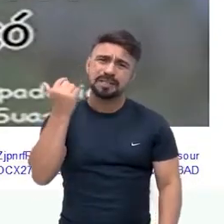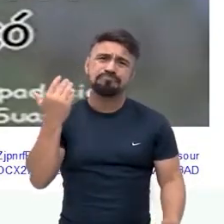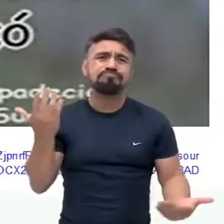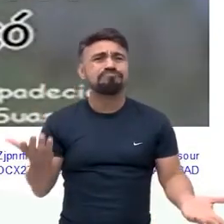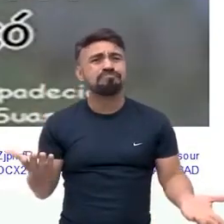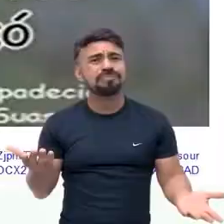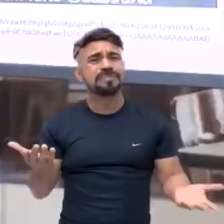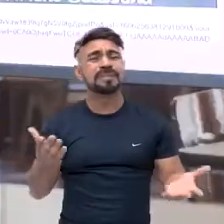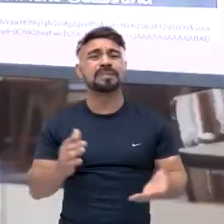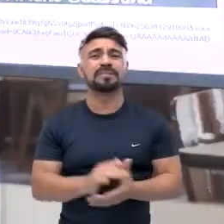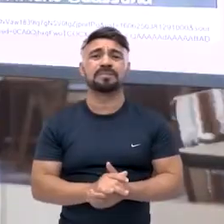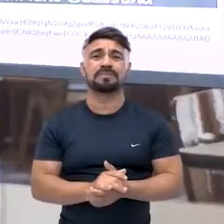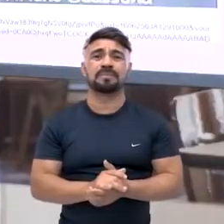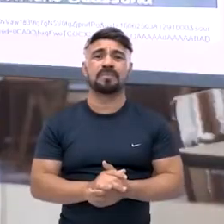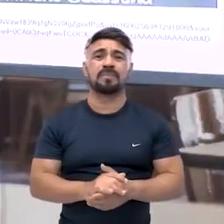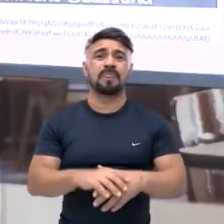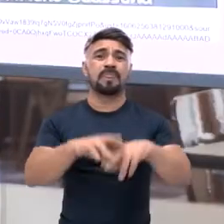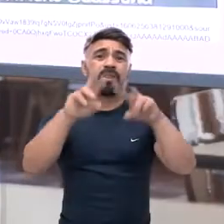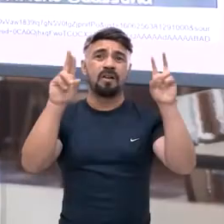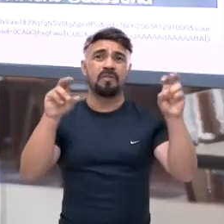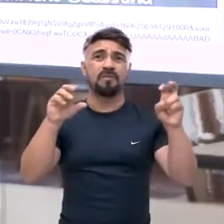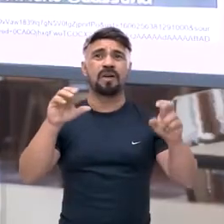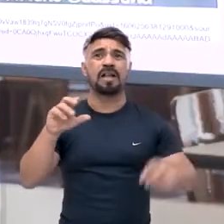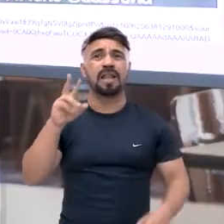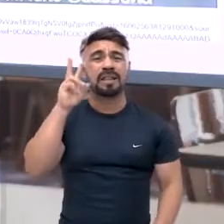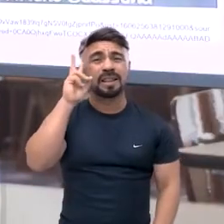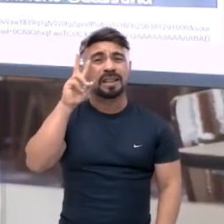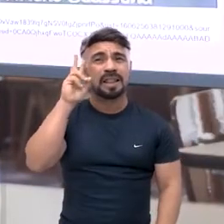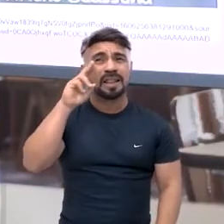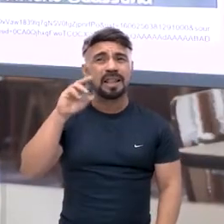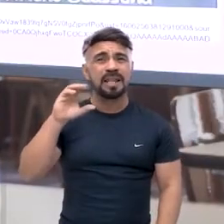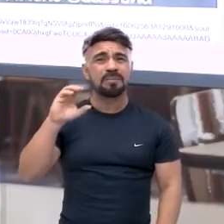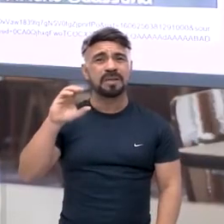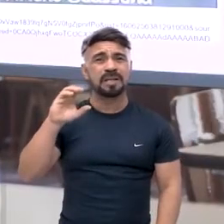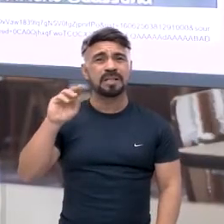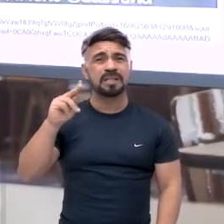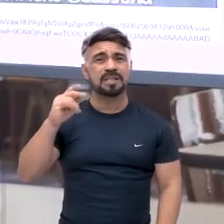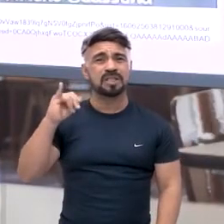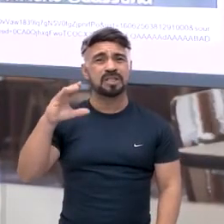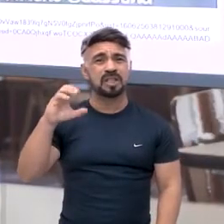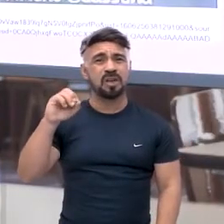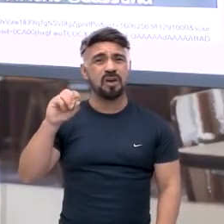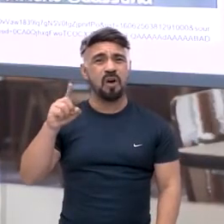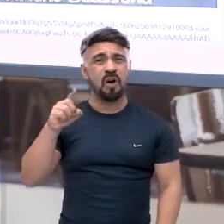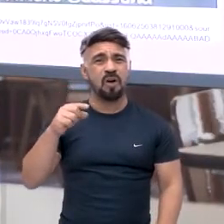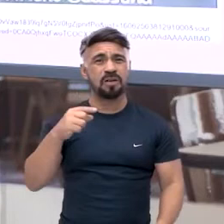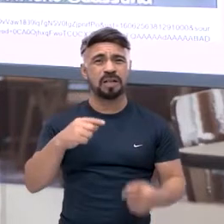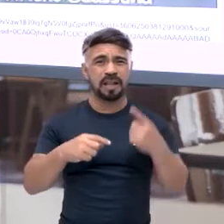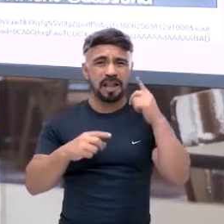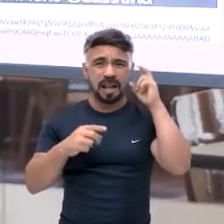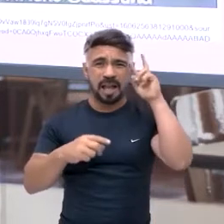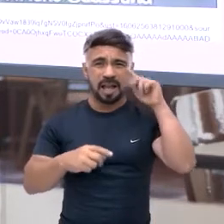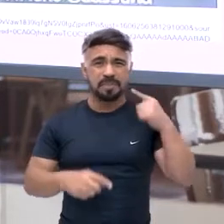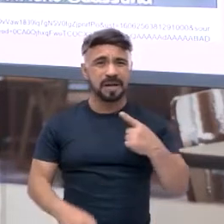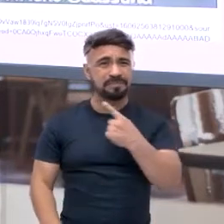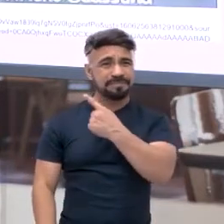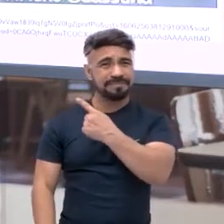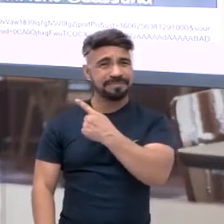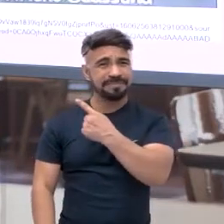sei que é assim. Numa fala de Chicó, lembra de João Grilo e de Chicó,